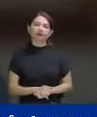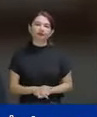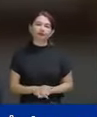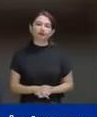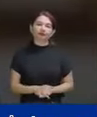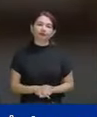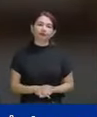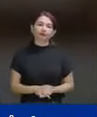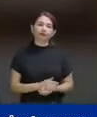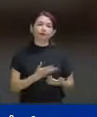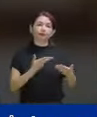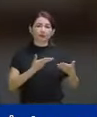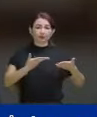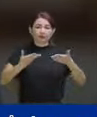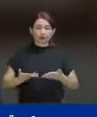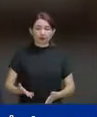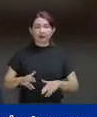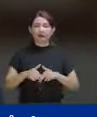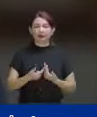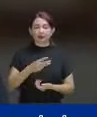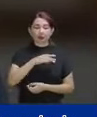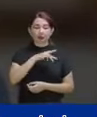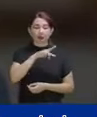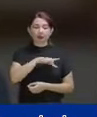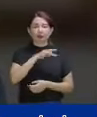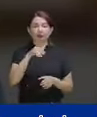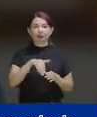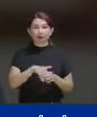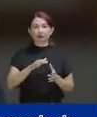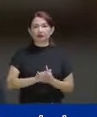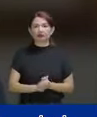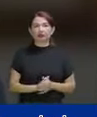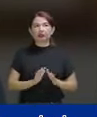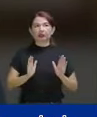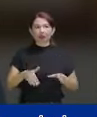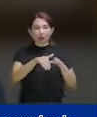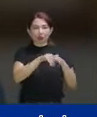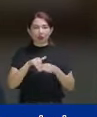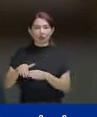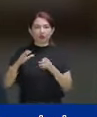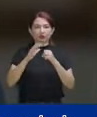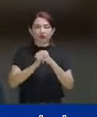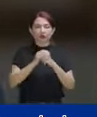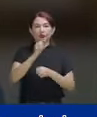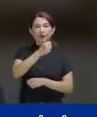os precedentes que foram apresentados pelo órgão ministerial, como já dito no acordo do TRE